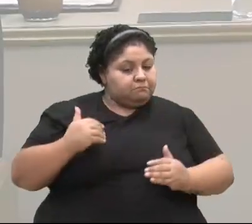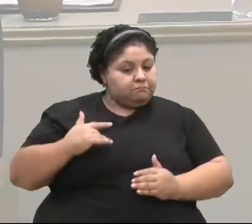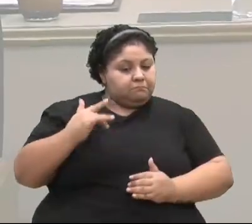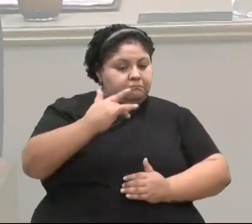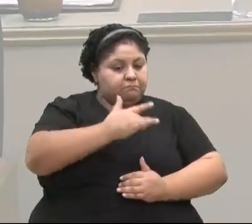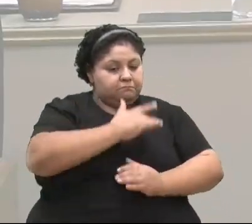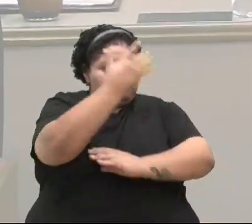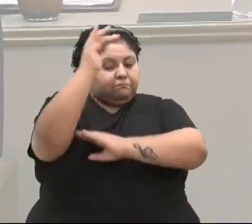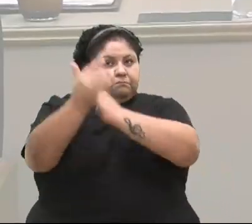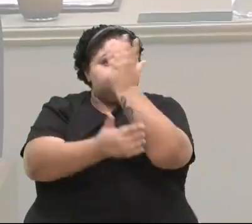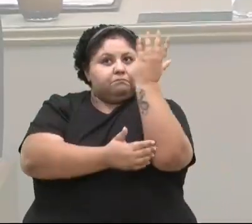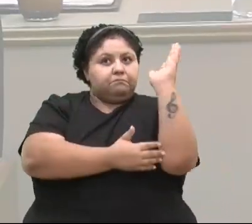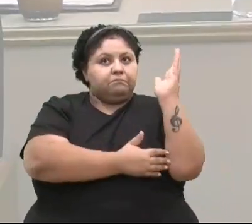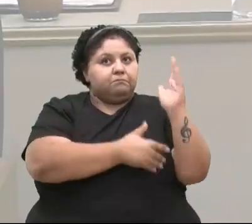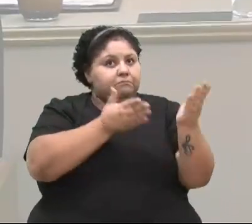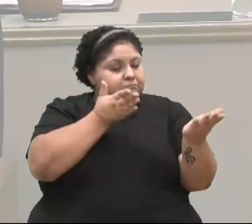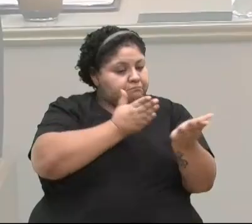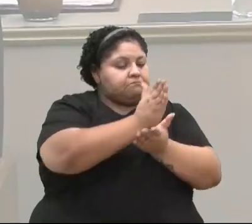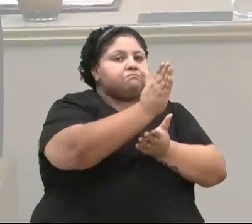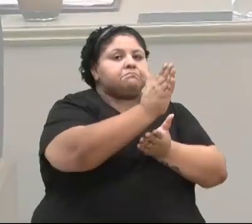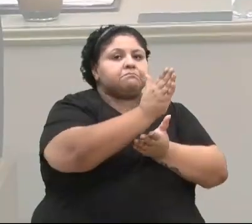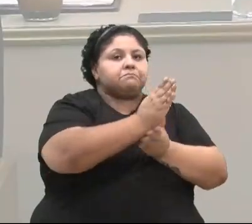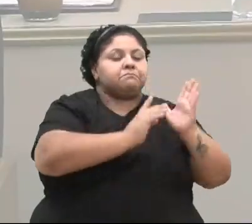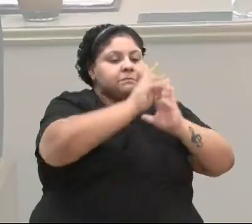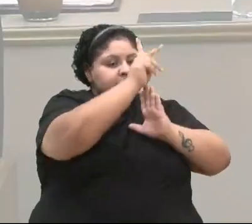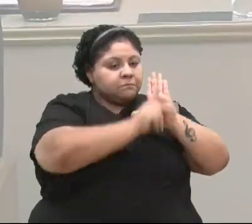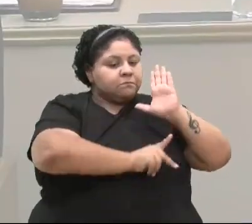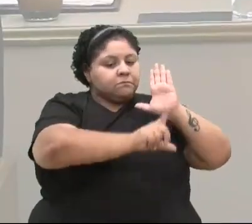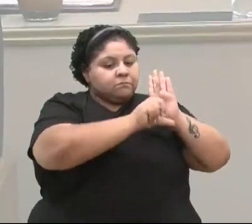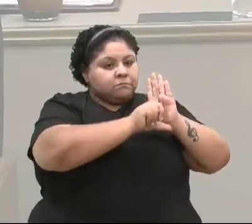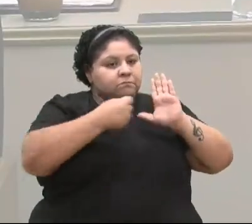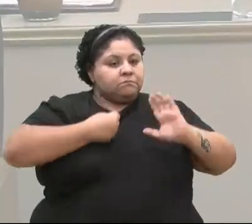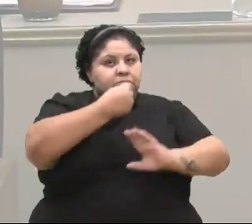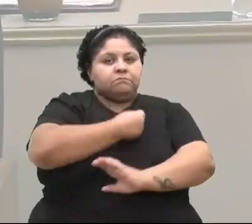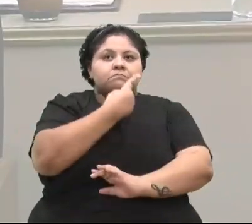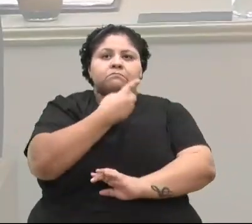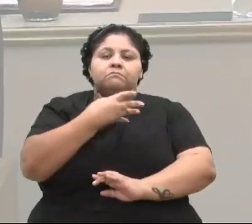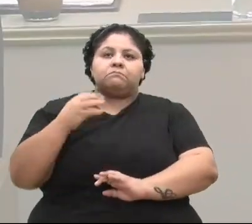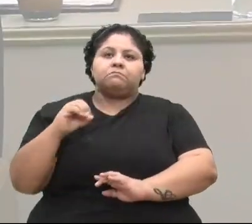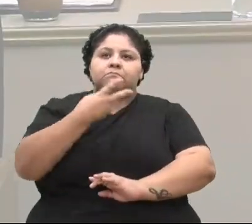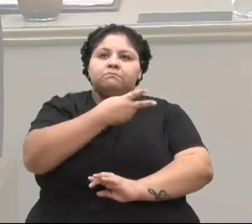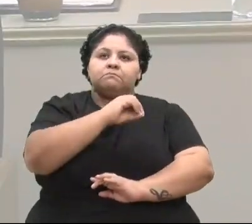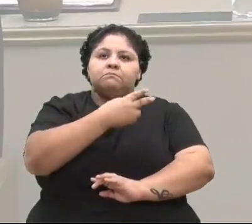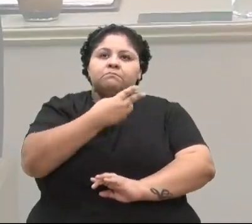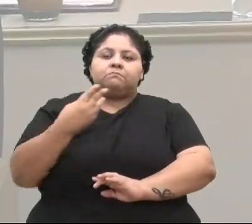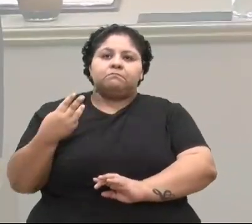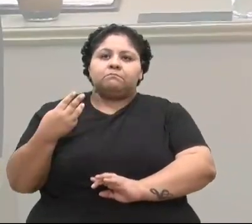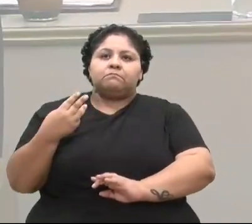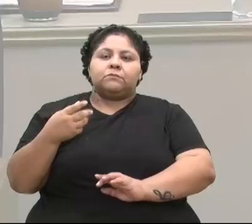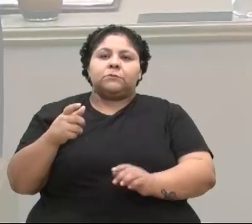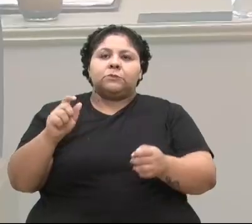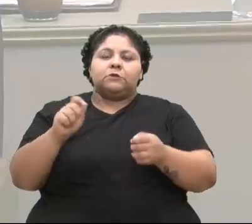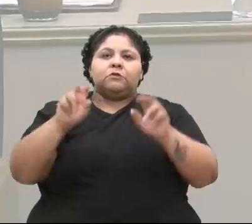Ambiente manifesta-se de forma favorável ao projeto de lei número 140/2023, por tratar de